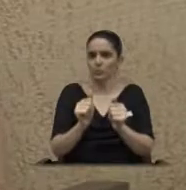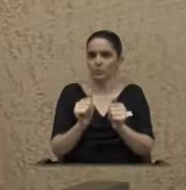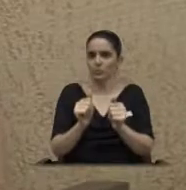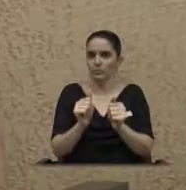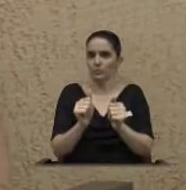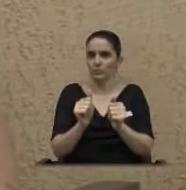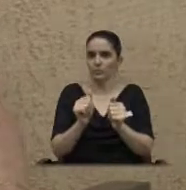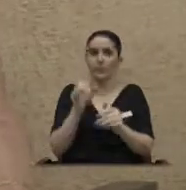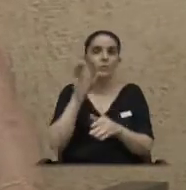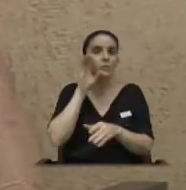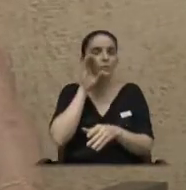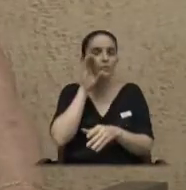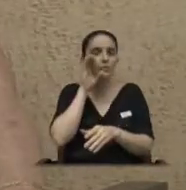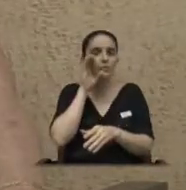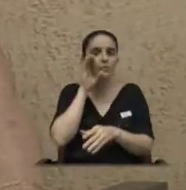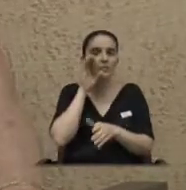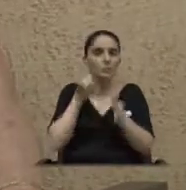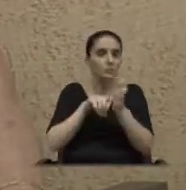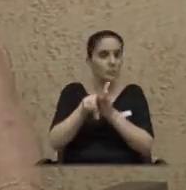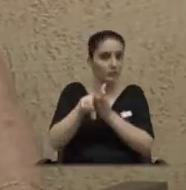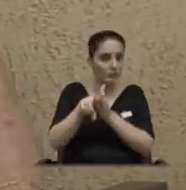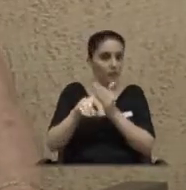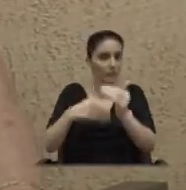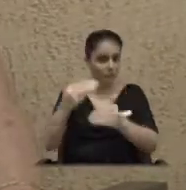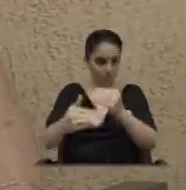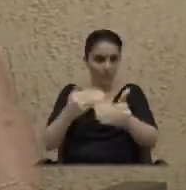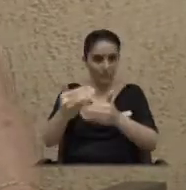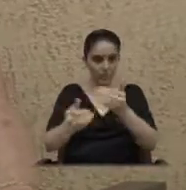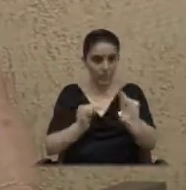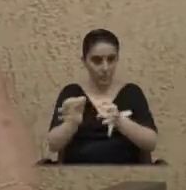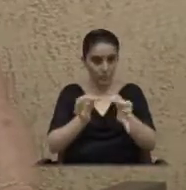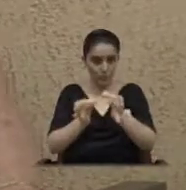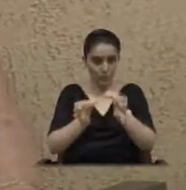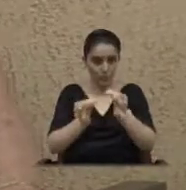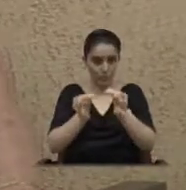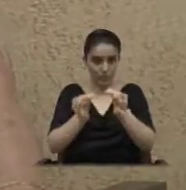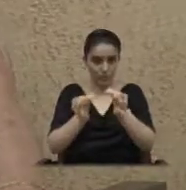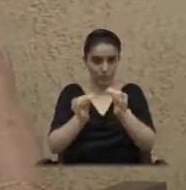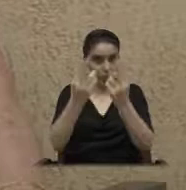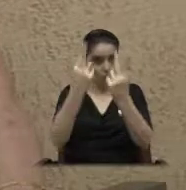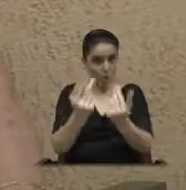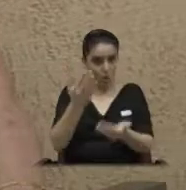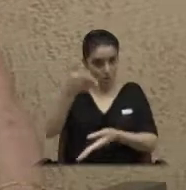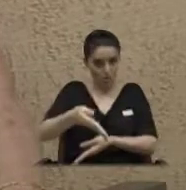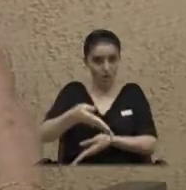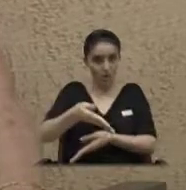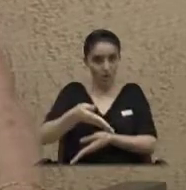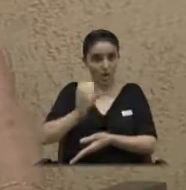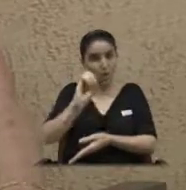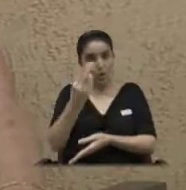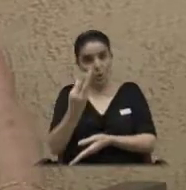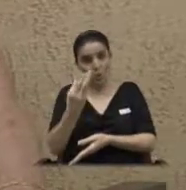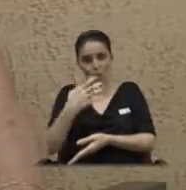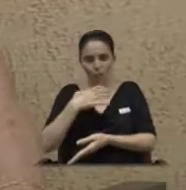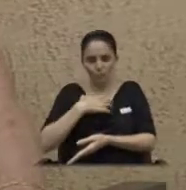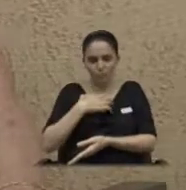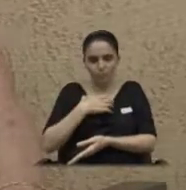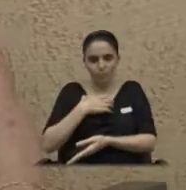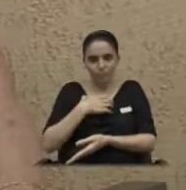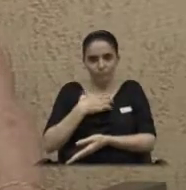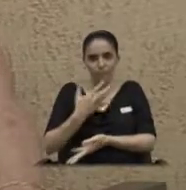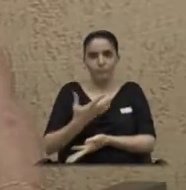eu gostaria que o senhor respondesse se vai continuar com o projeto da forma que está, ou o senhor se sensibilizou